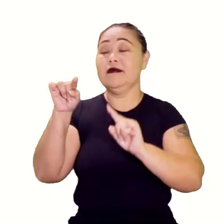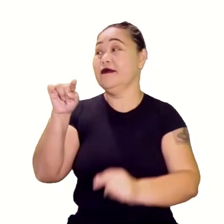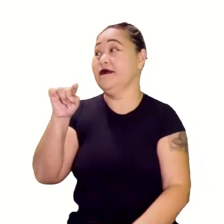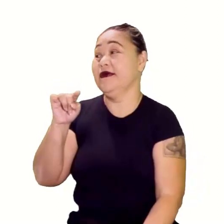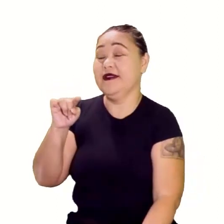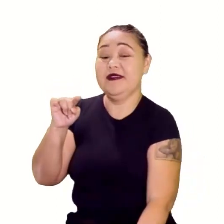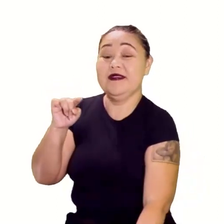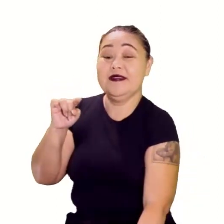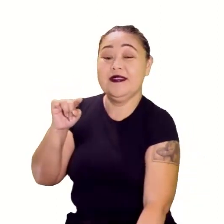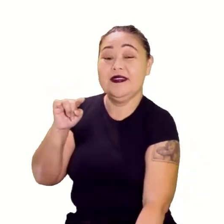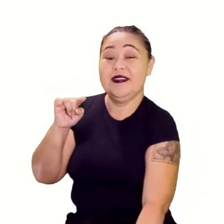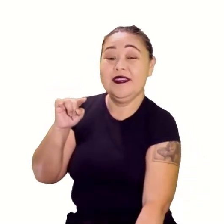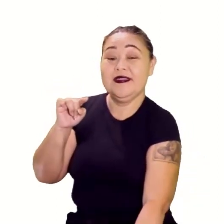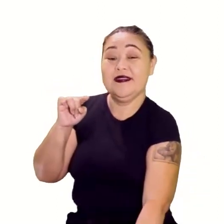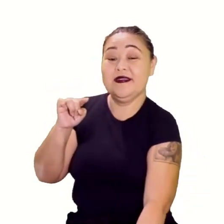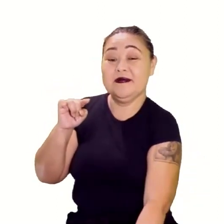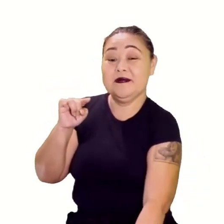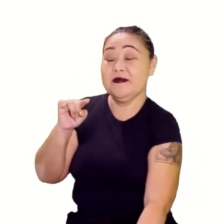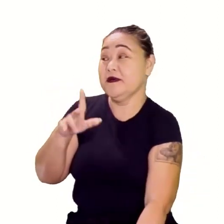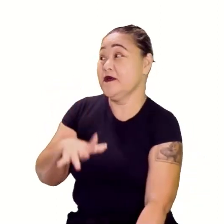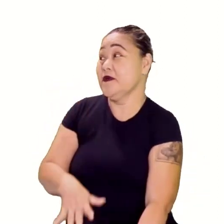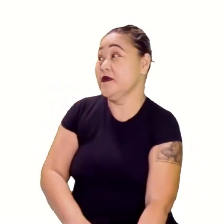felicidade.